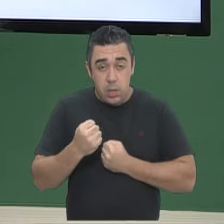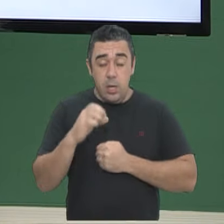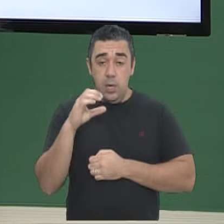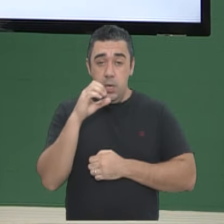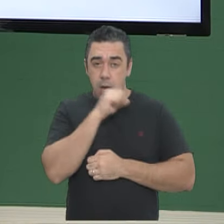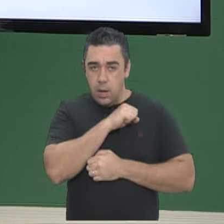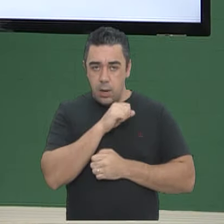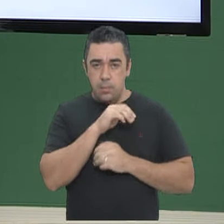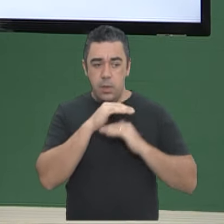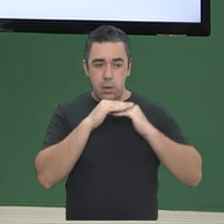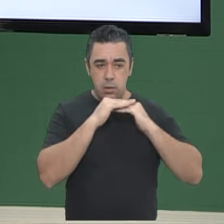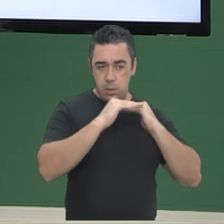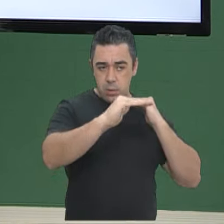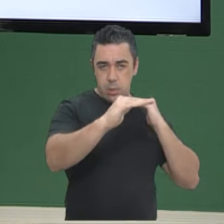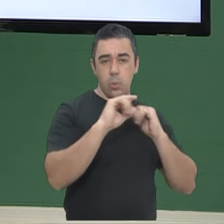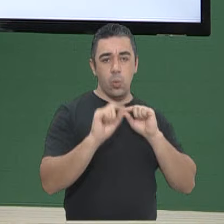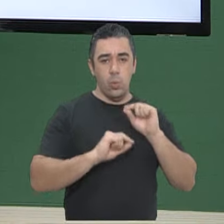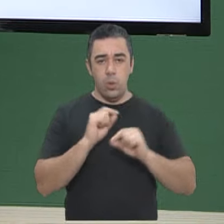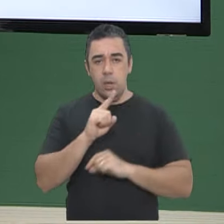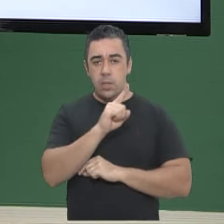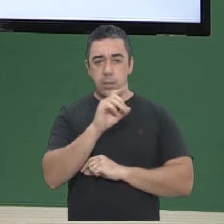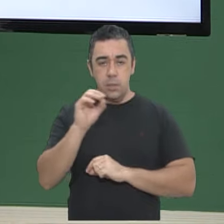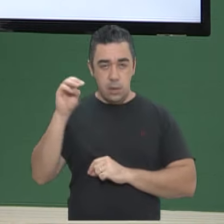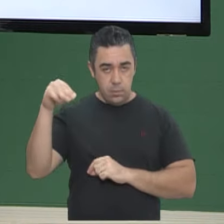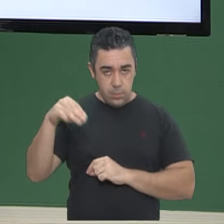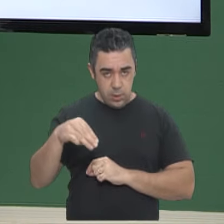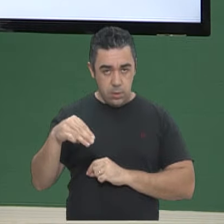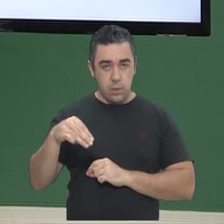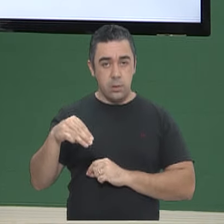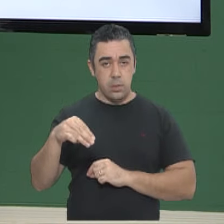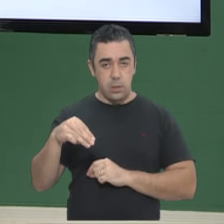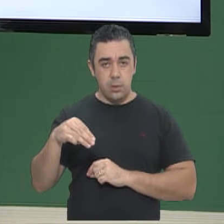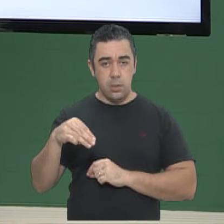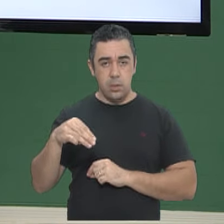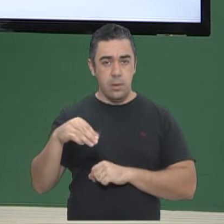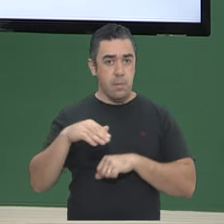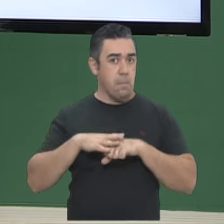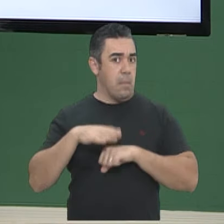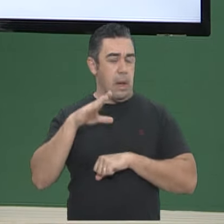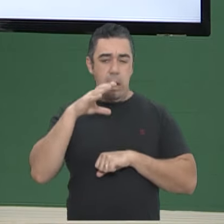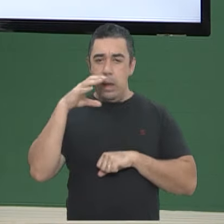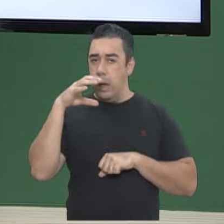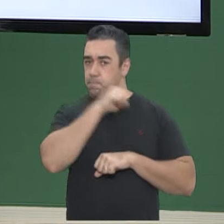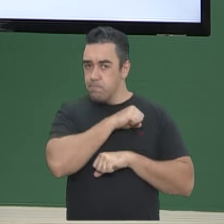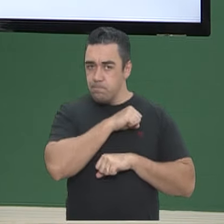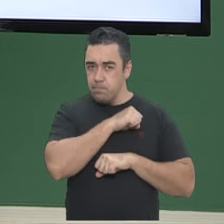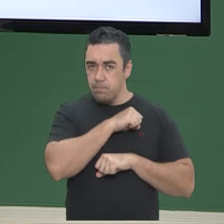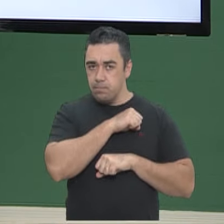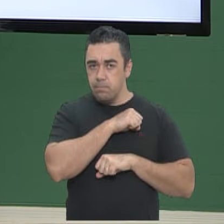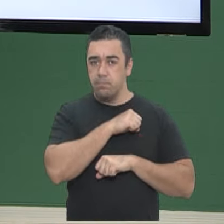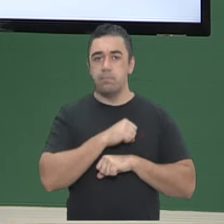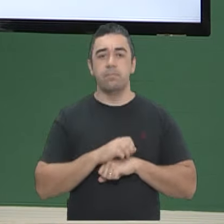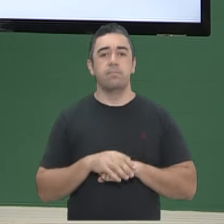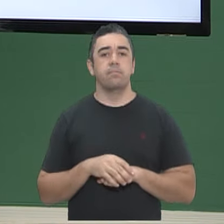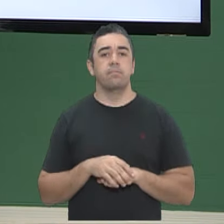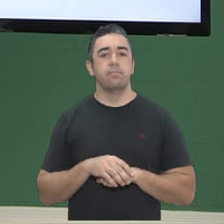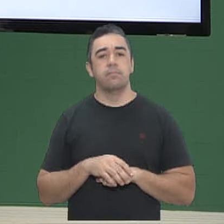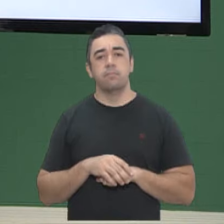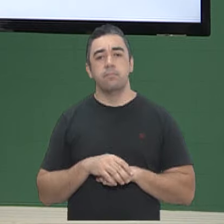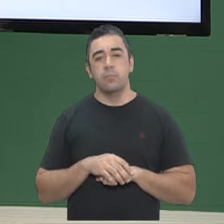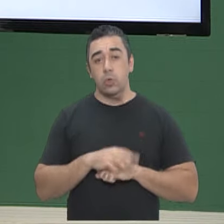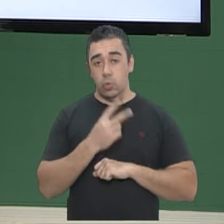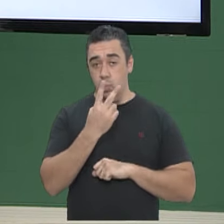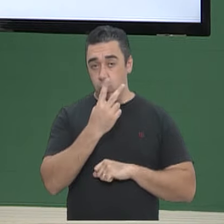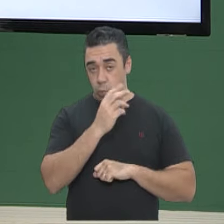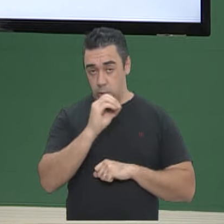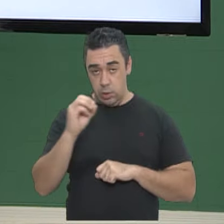rasas, que são elas os 100 metros rasos, considerado a prova mais rápida do atletismo, os